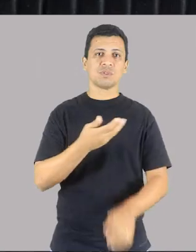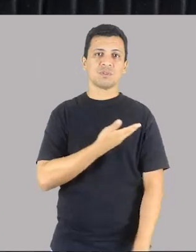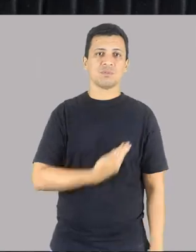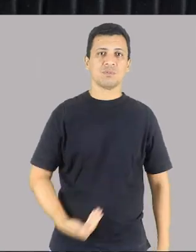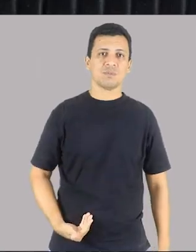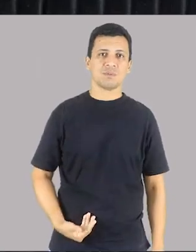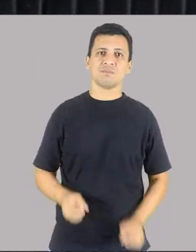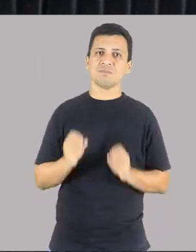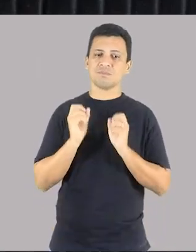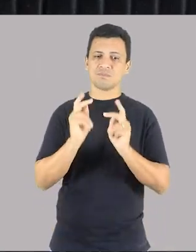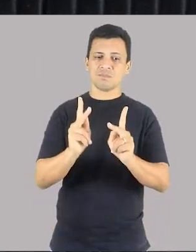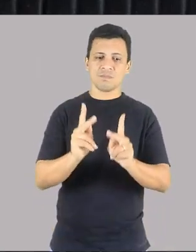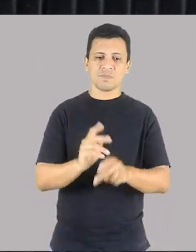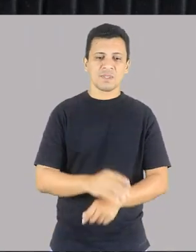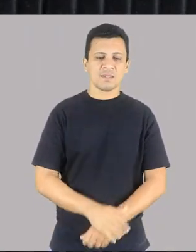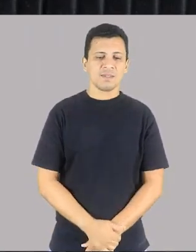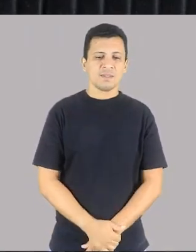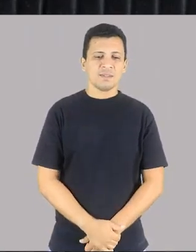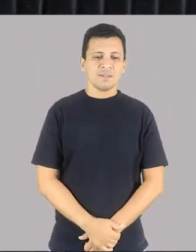Perfeito? Ok.